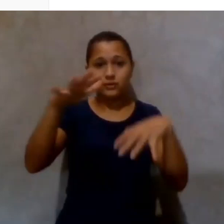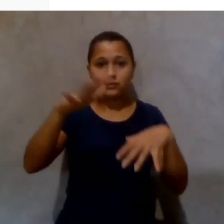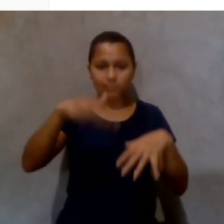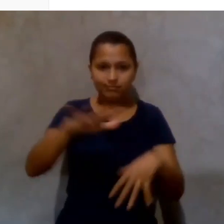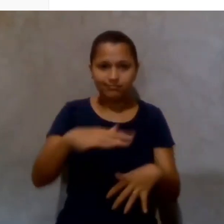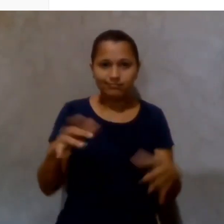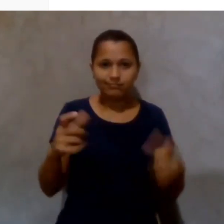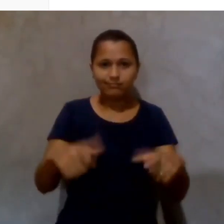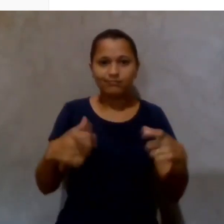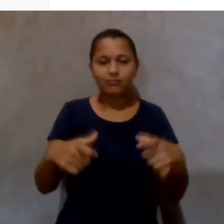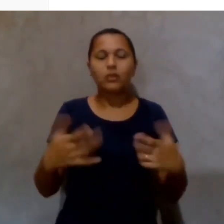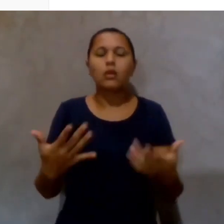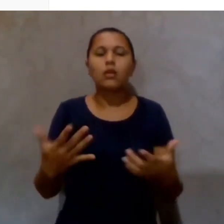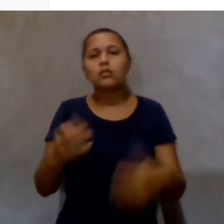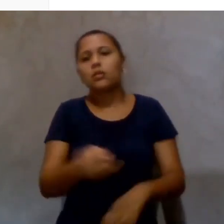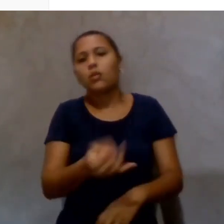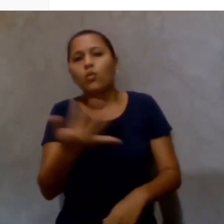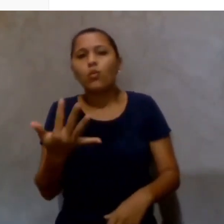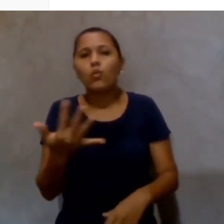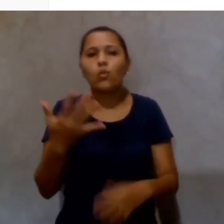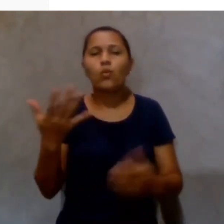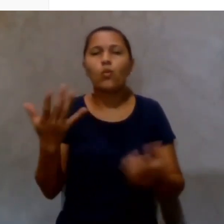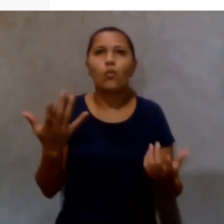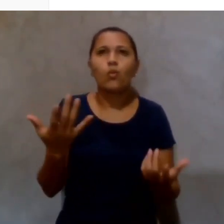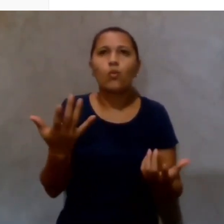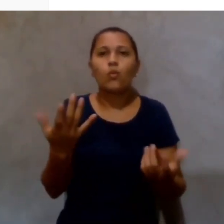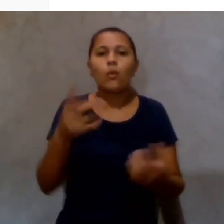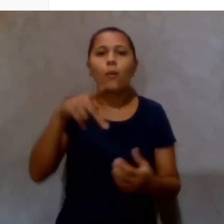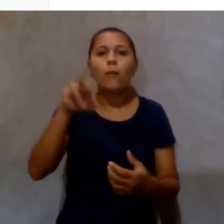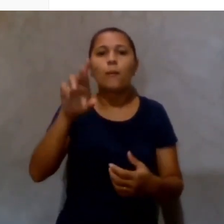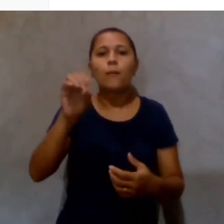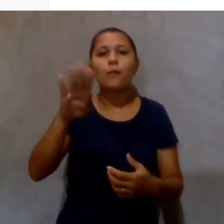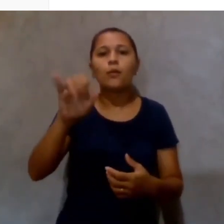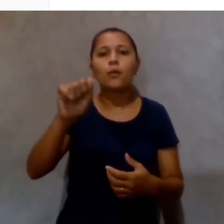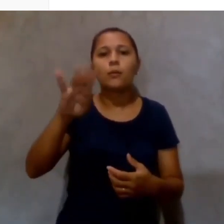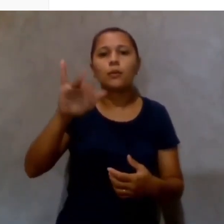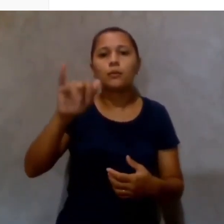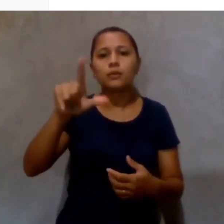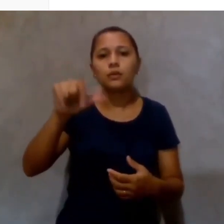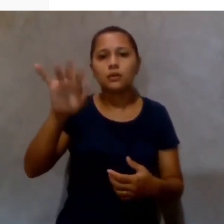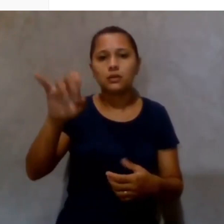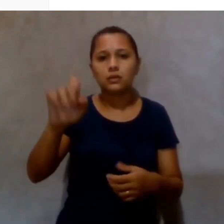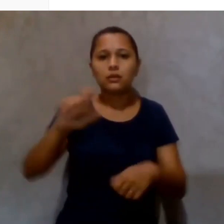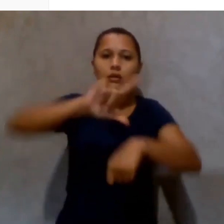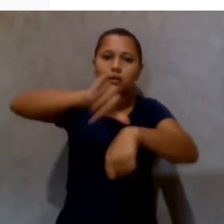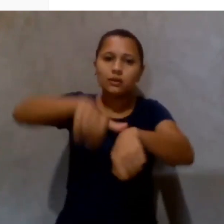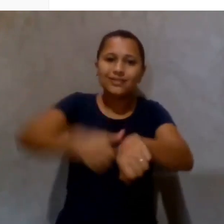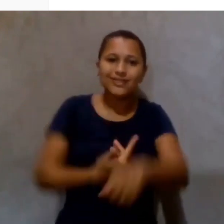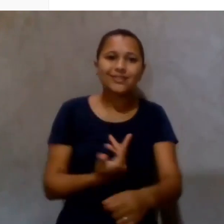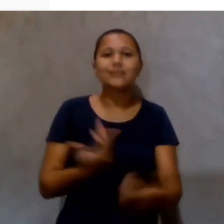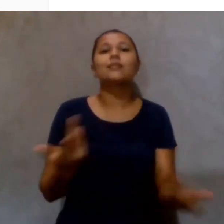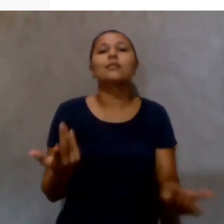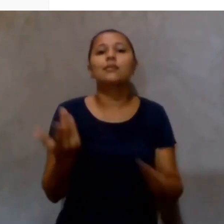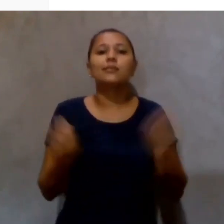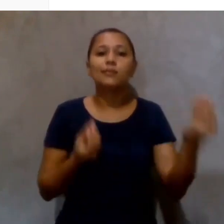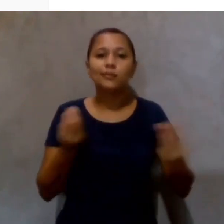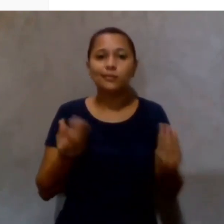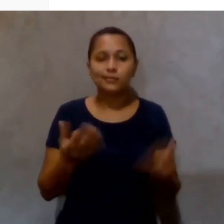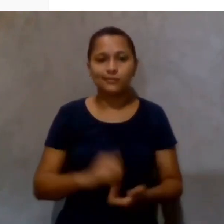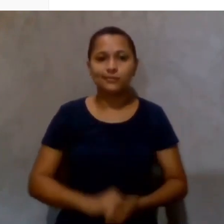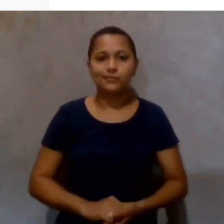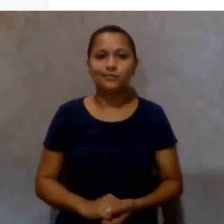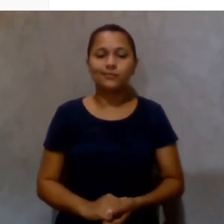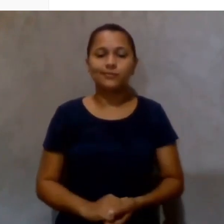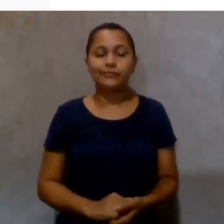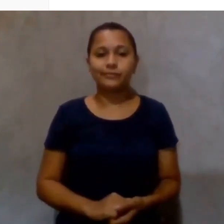é a probabilidade desse morador se atrasar para o serviço no dia para o qual foi dada a estimativa de chuva?